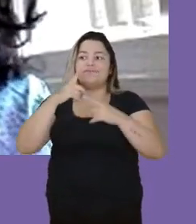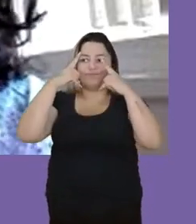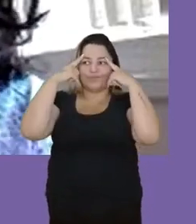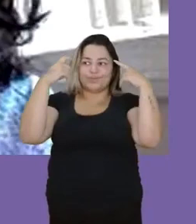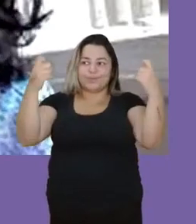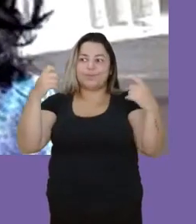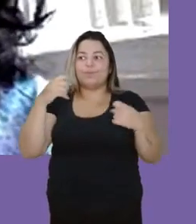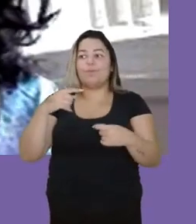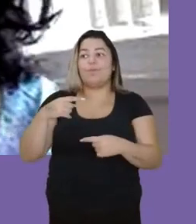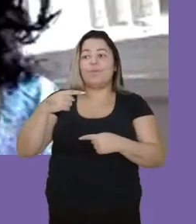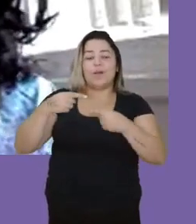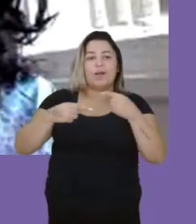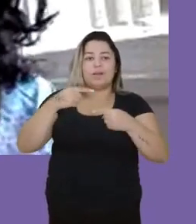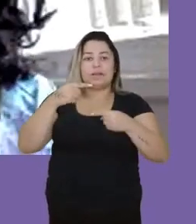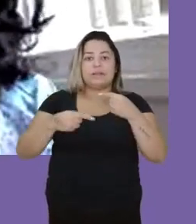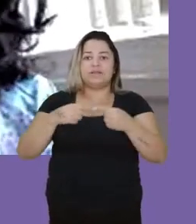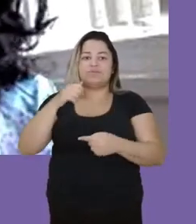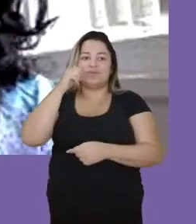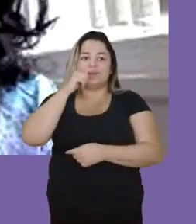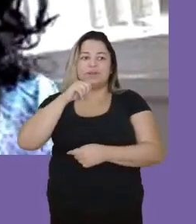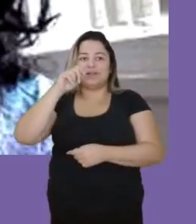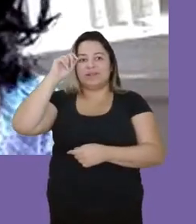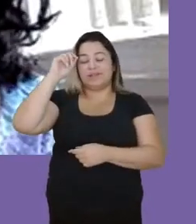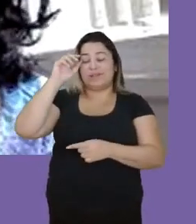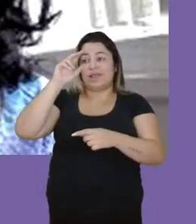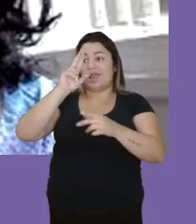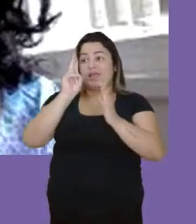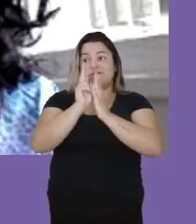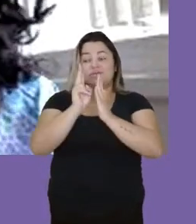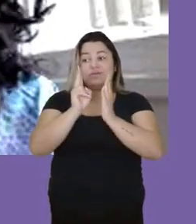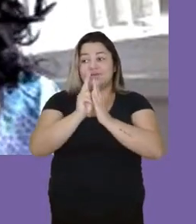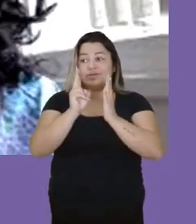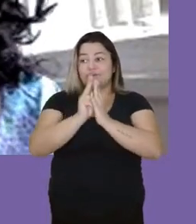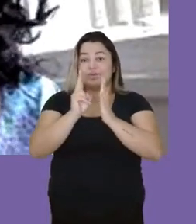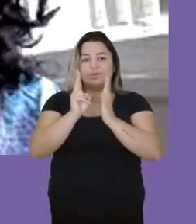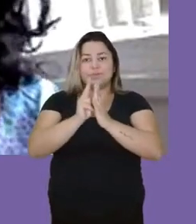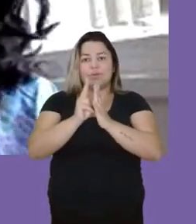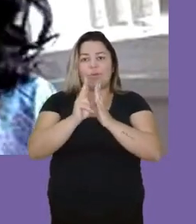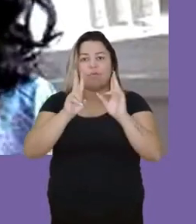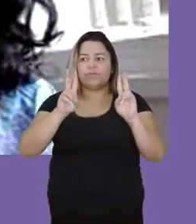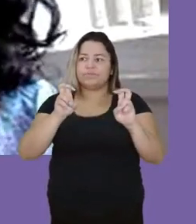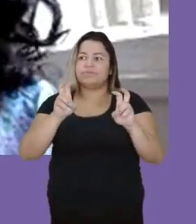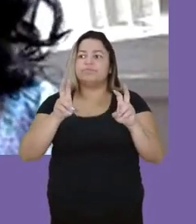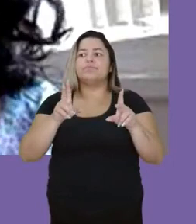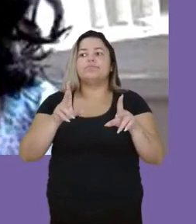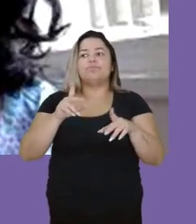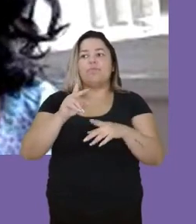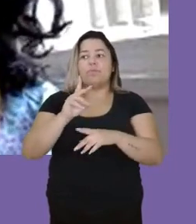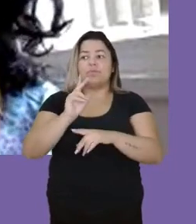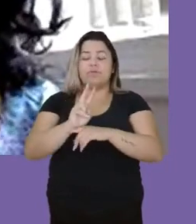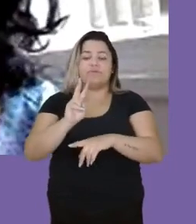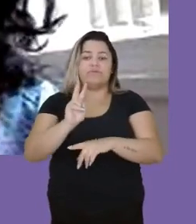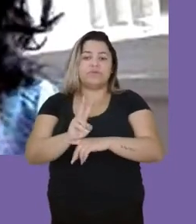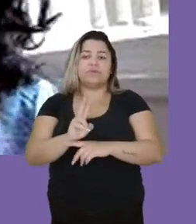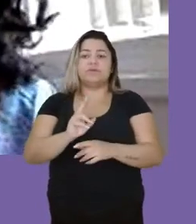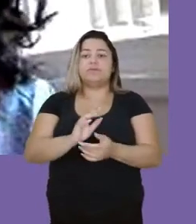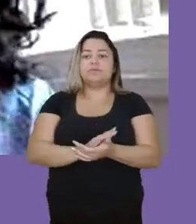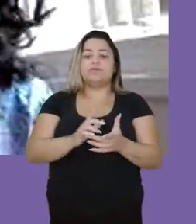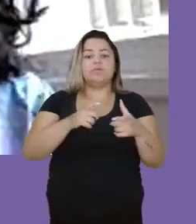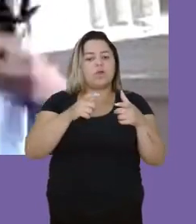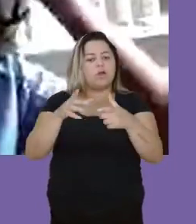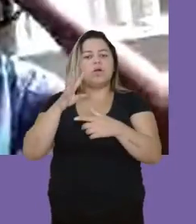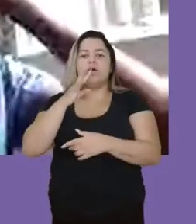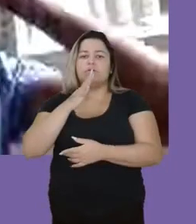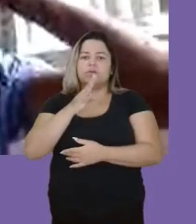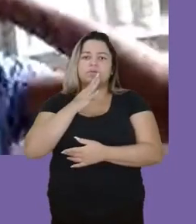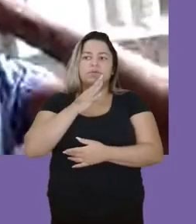violência que as mulheres indígenas sofrem no processo de defesa dos seus territórios, dos nossos territórios. Então, isso também já é